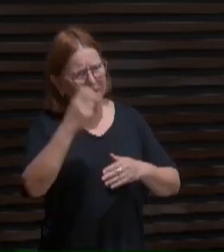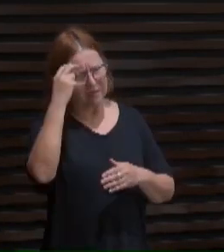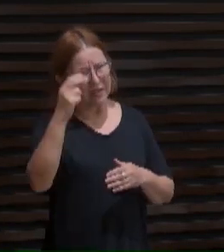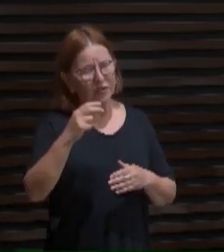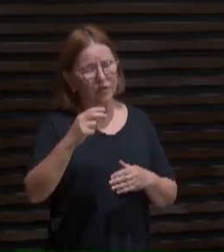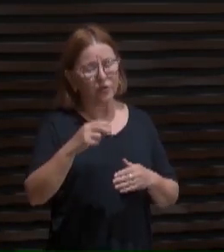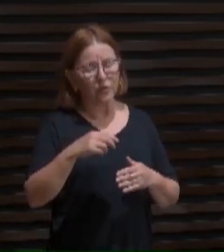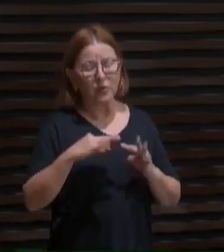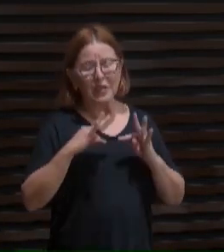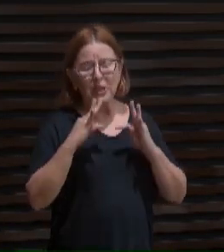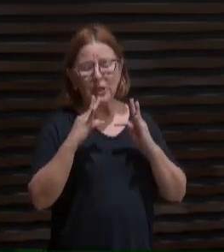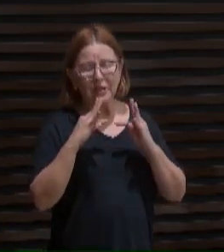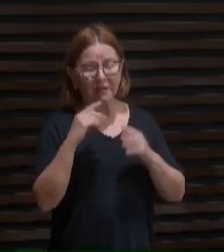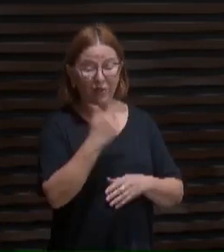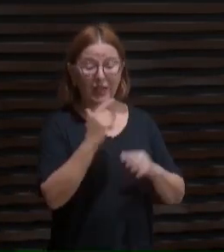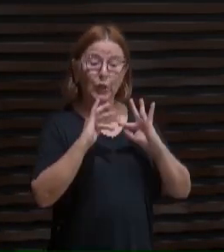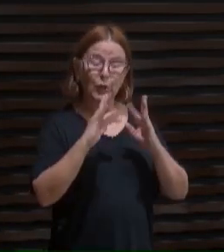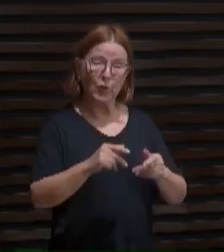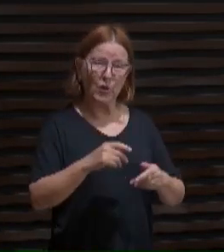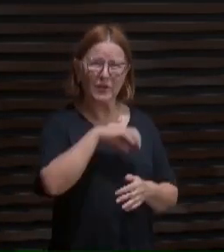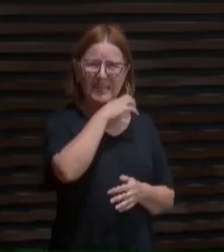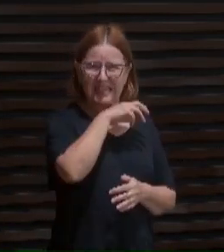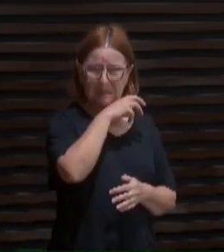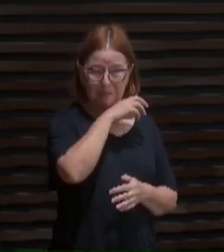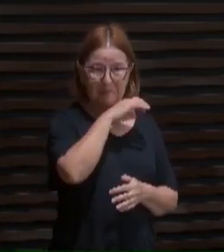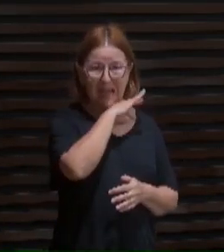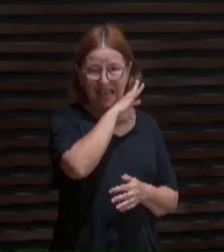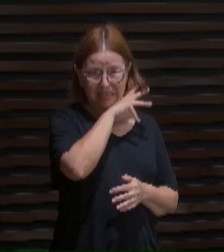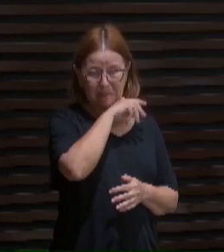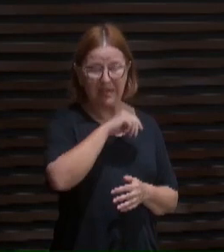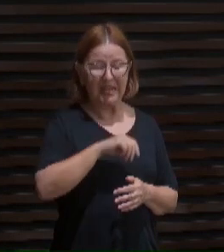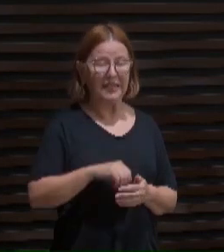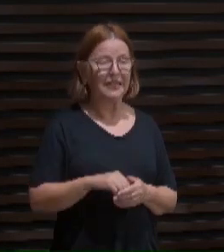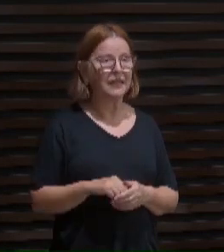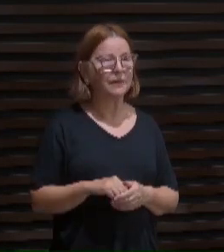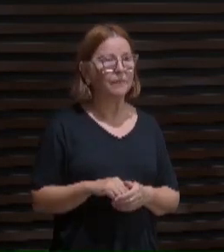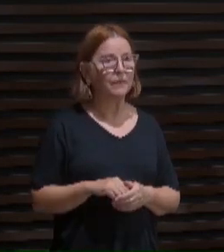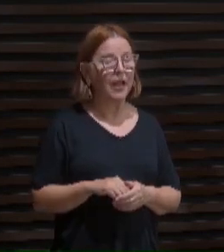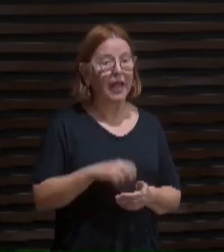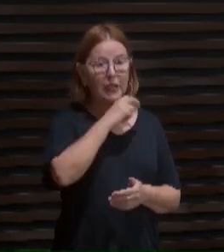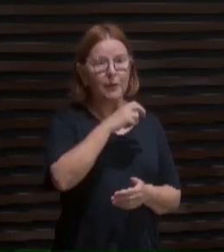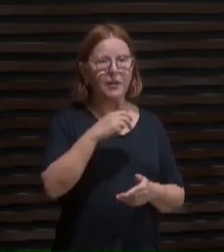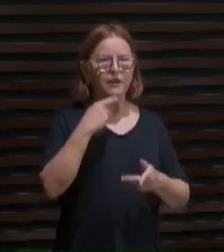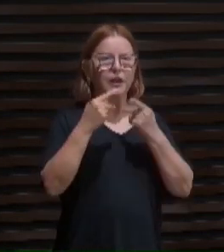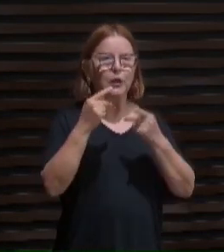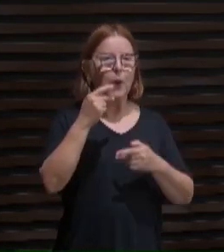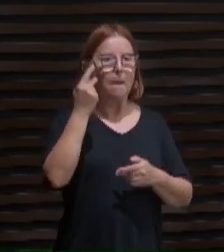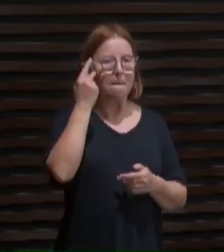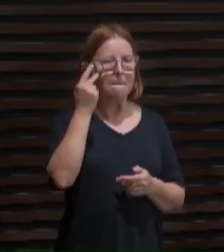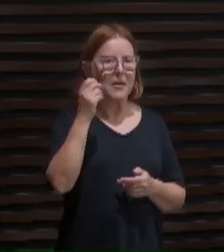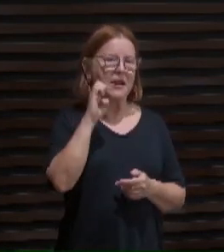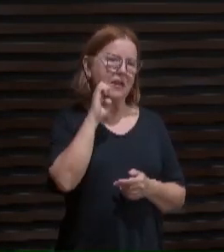animais selváticos que o Senhor Deus tinha feito, disse a mulher. É assim que